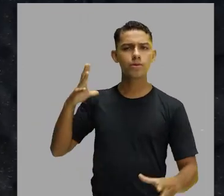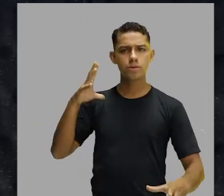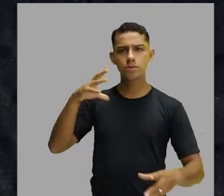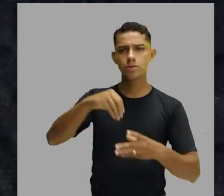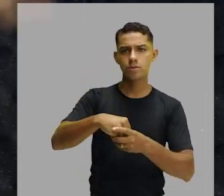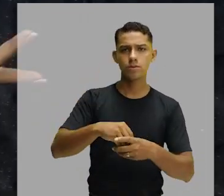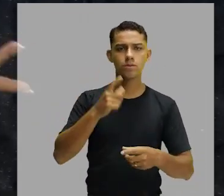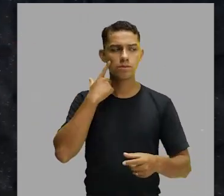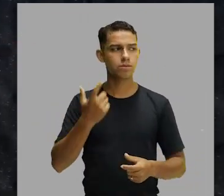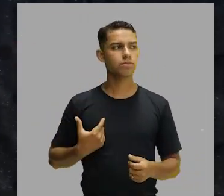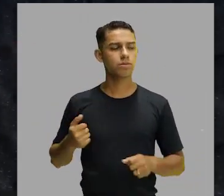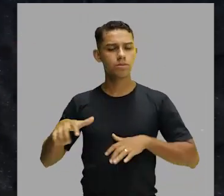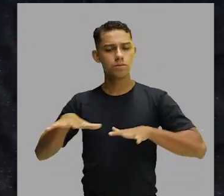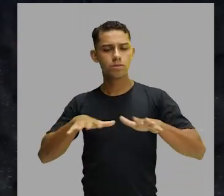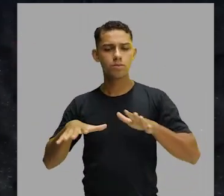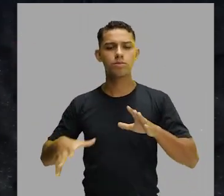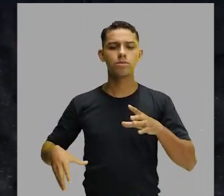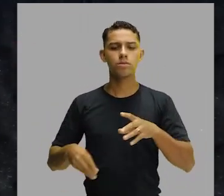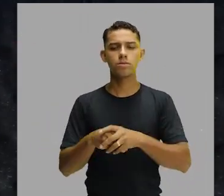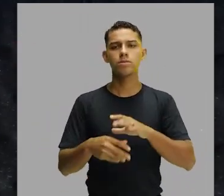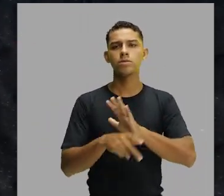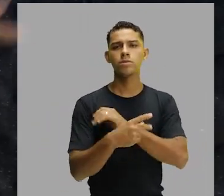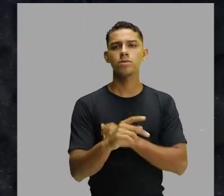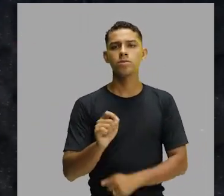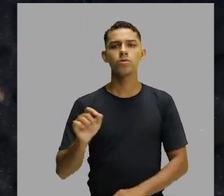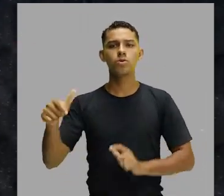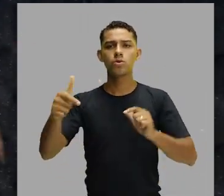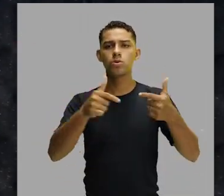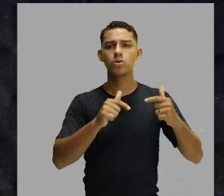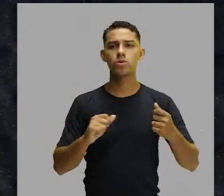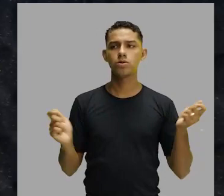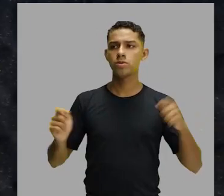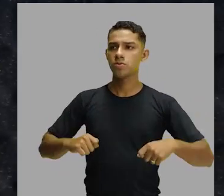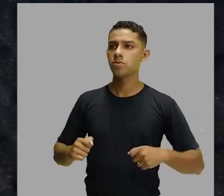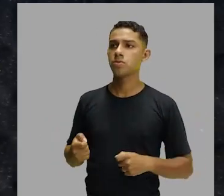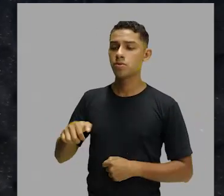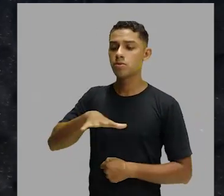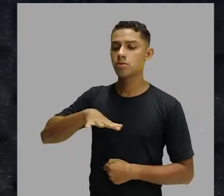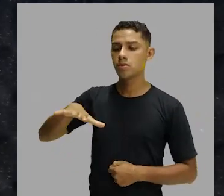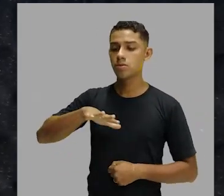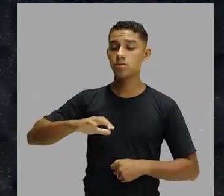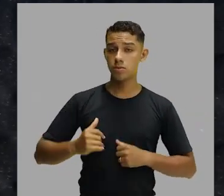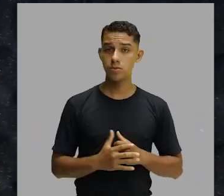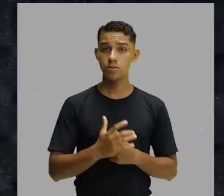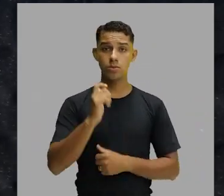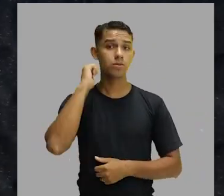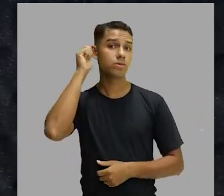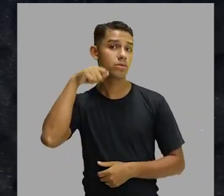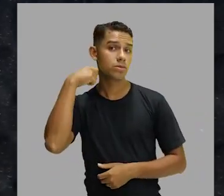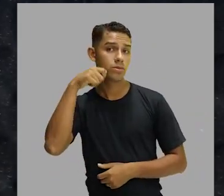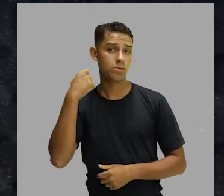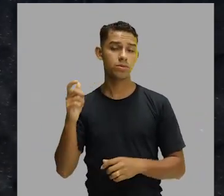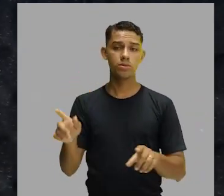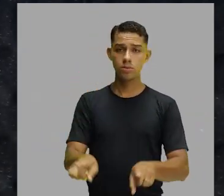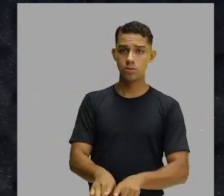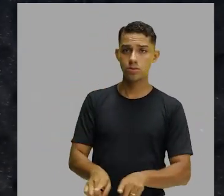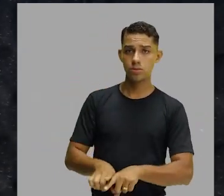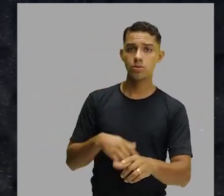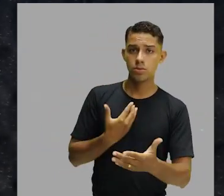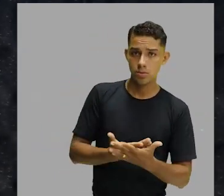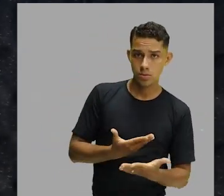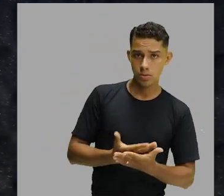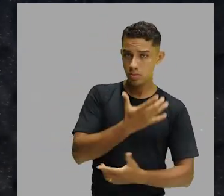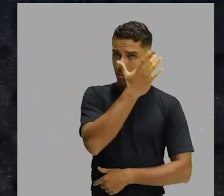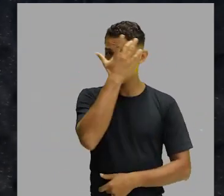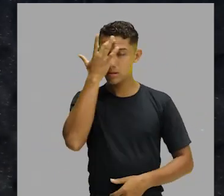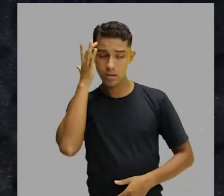esses movimentos nascem em outros ambientes. E os artistas e os estudiosos,